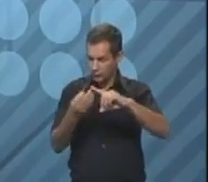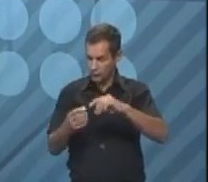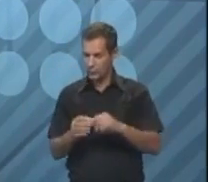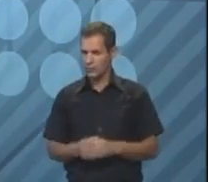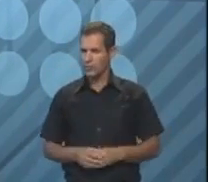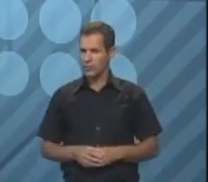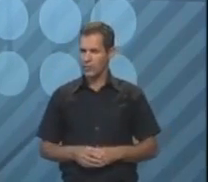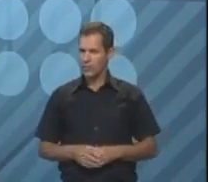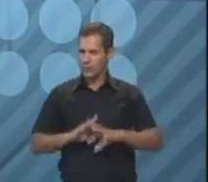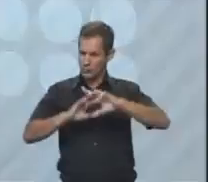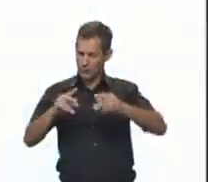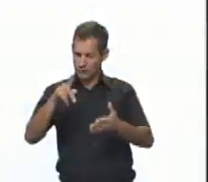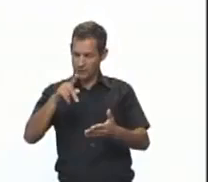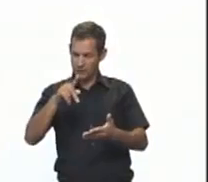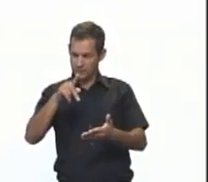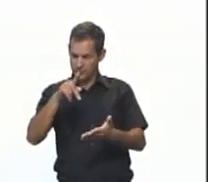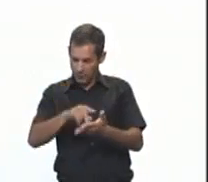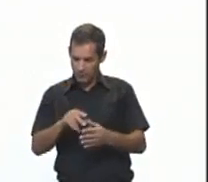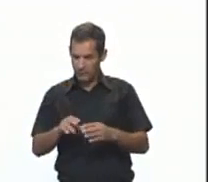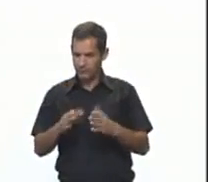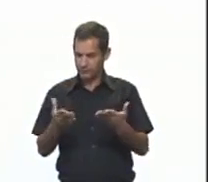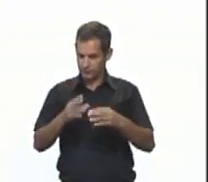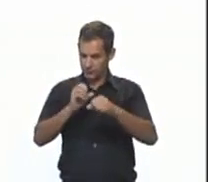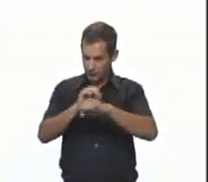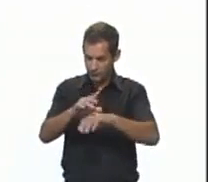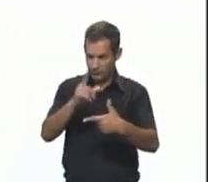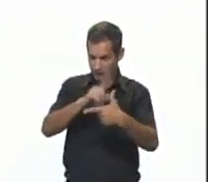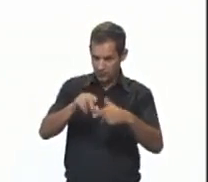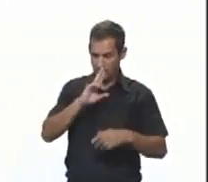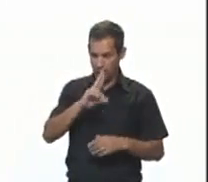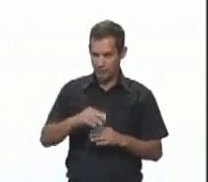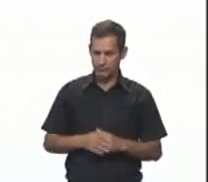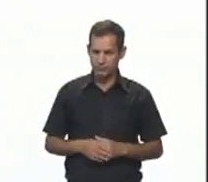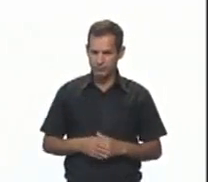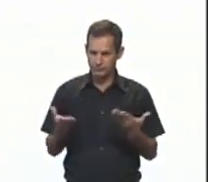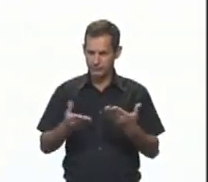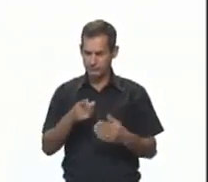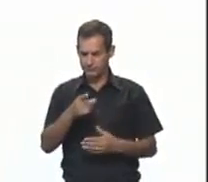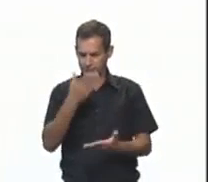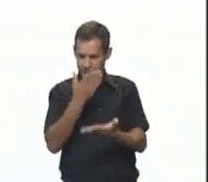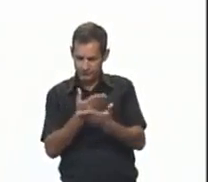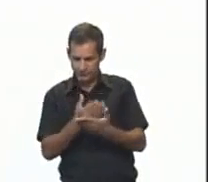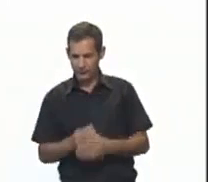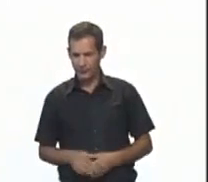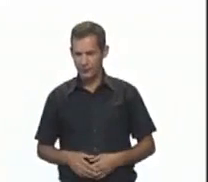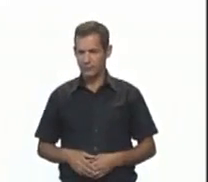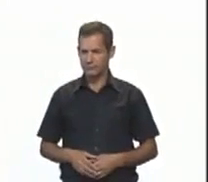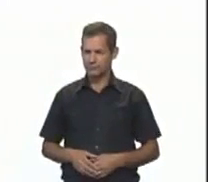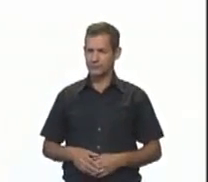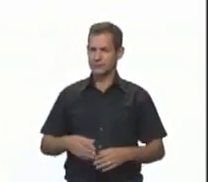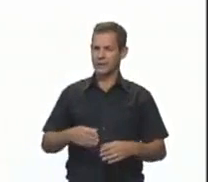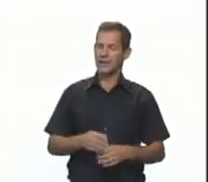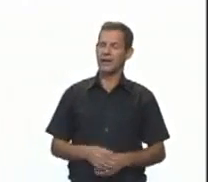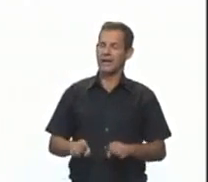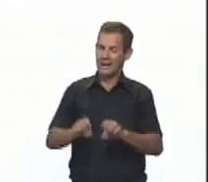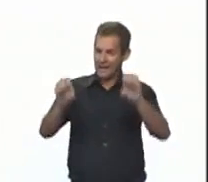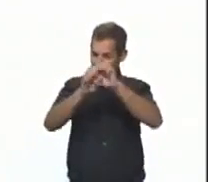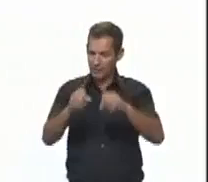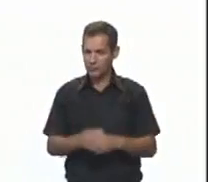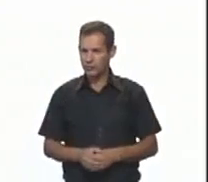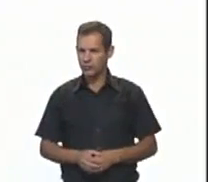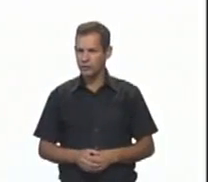variável real. Acompanhe no quadro qual vai ser o seu problema a ser resolvido. Agora vocês vão estudar a fundação alicerce da